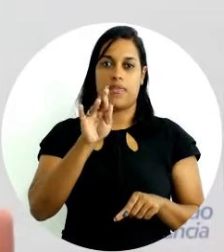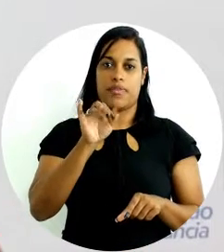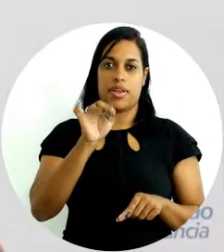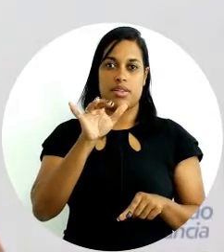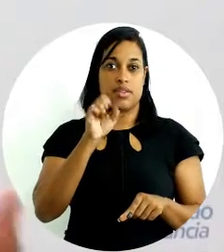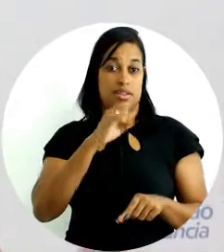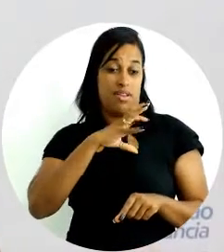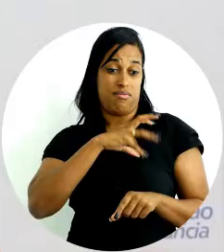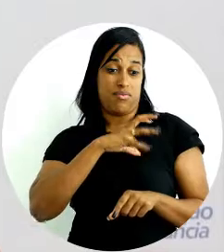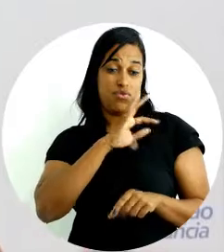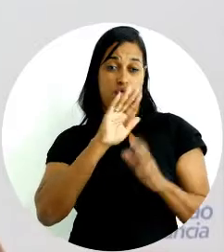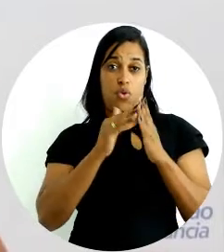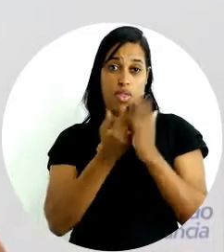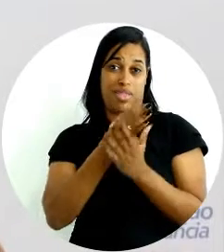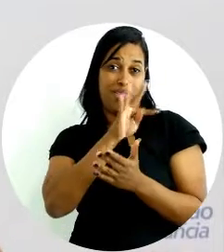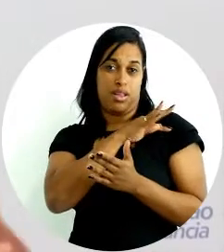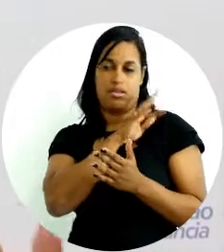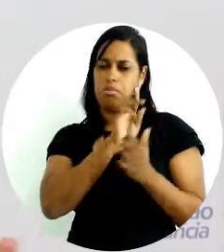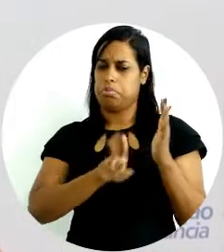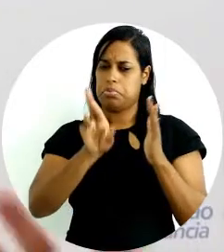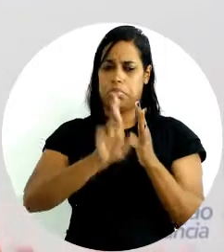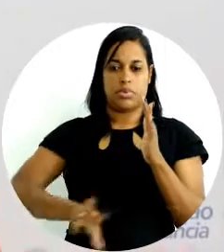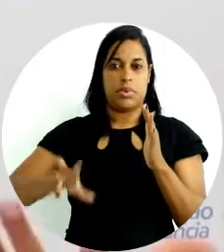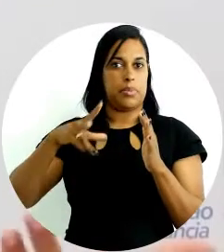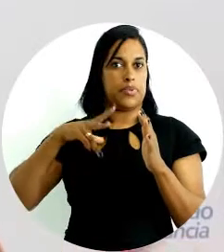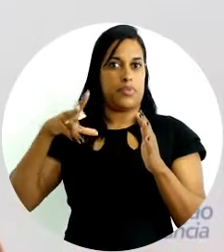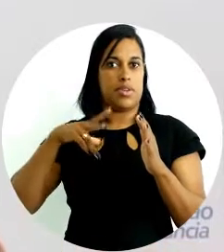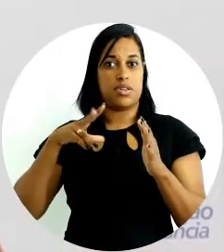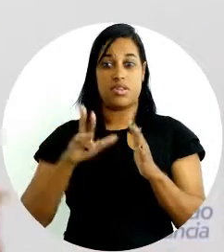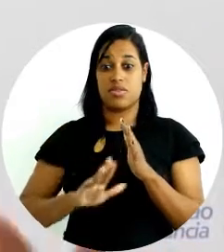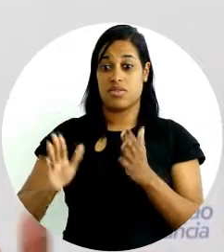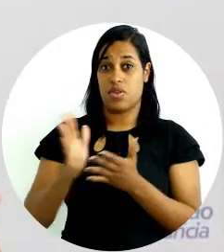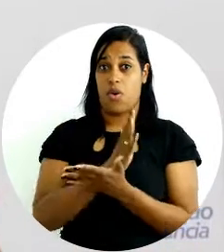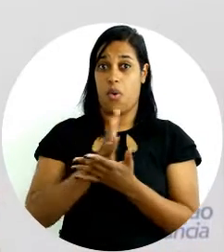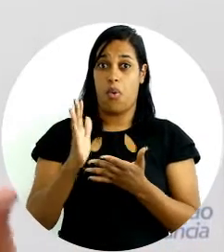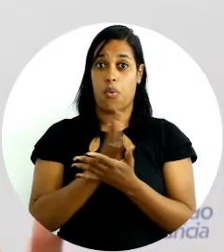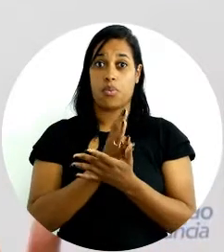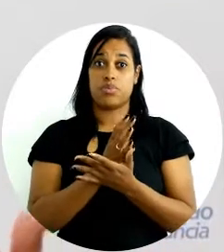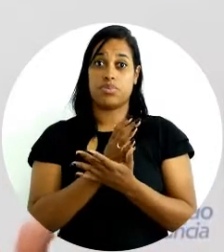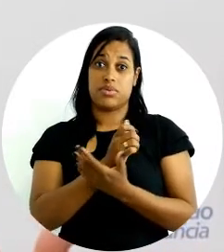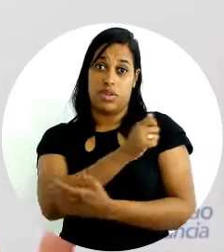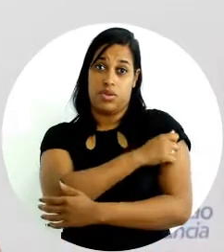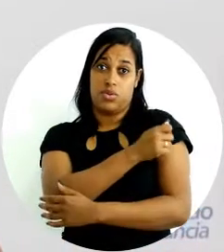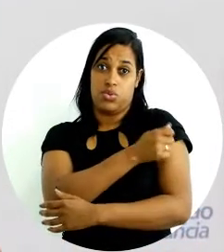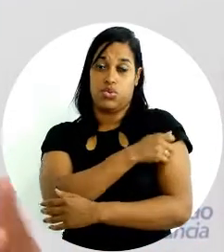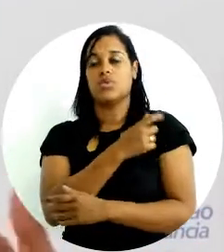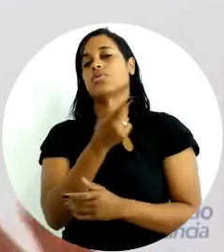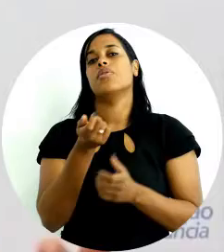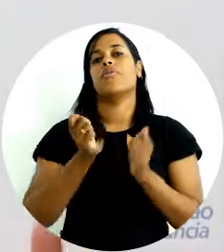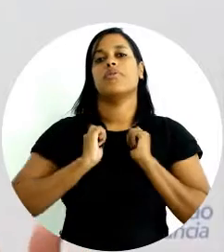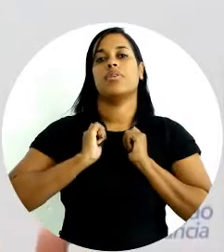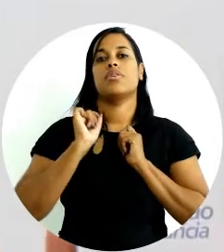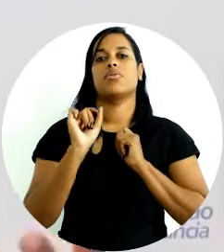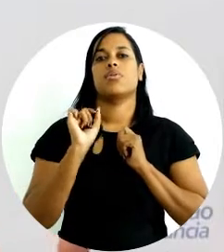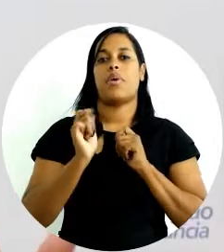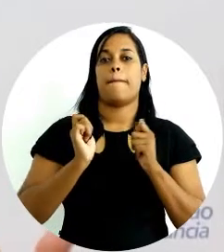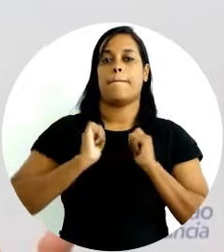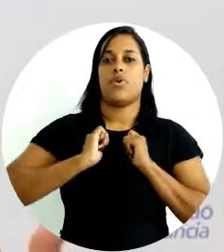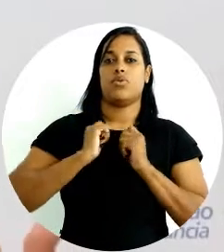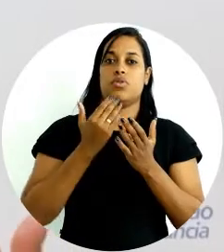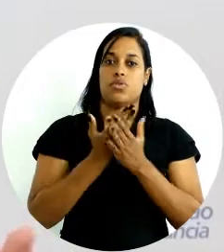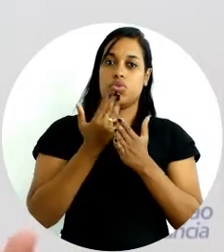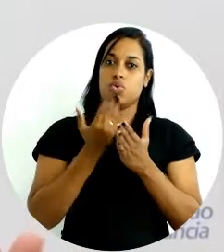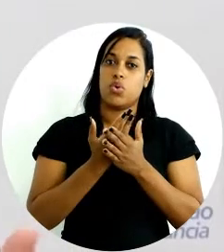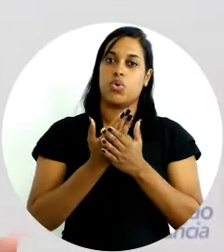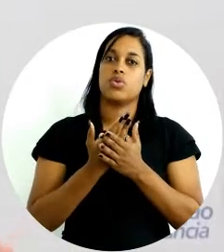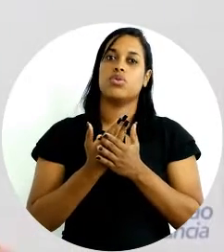escolas técnicas privadas, e que muitos desses estudantes, eles são financiados com bolsas de estudos.